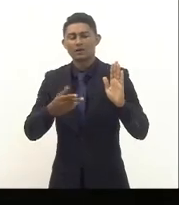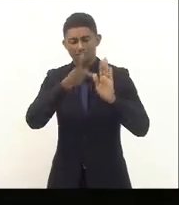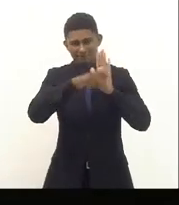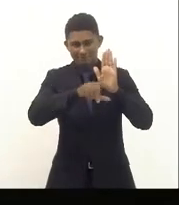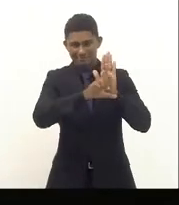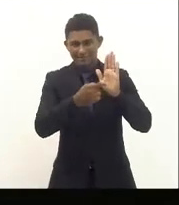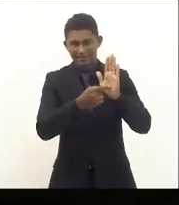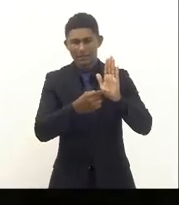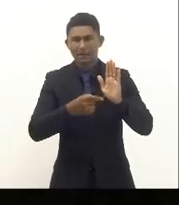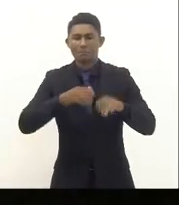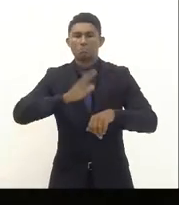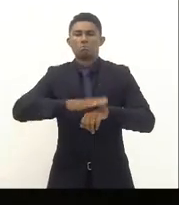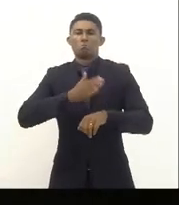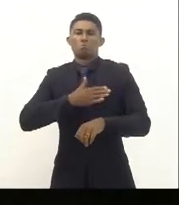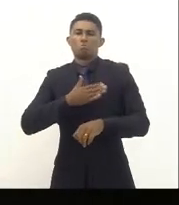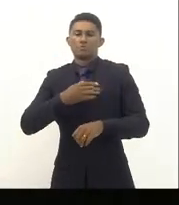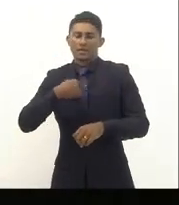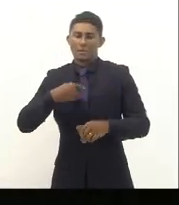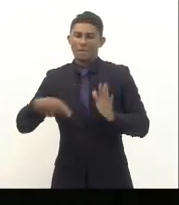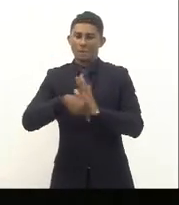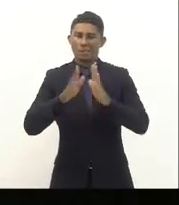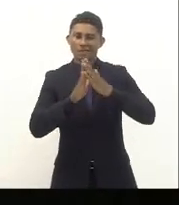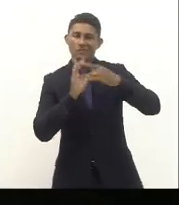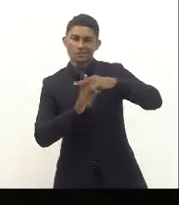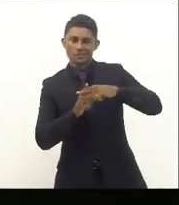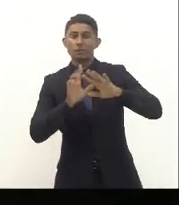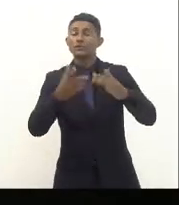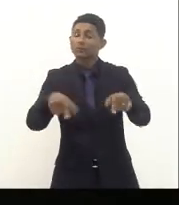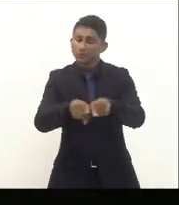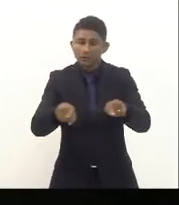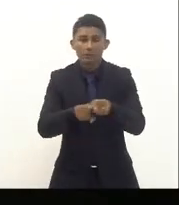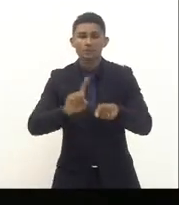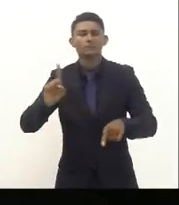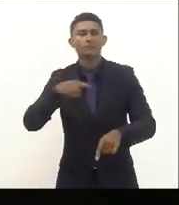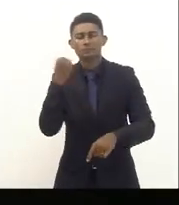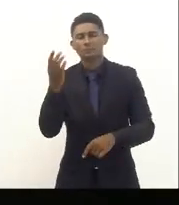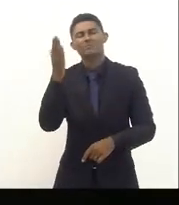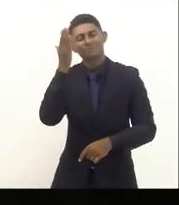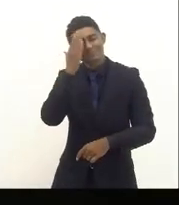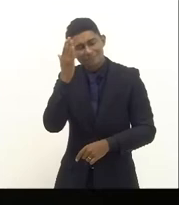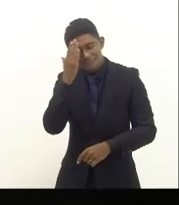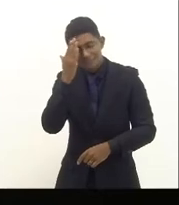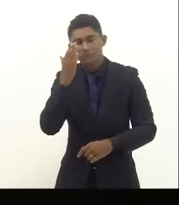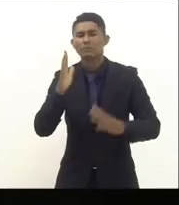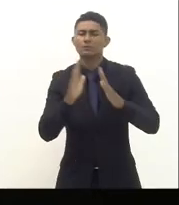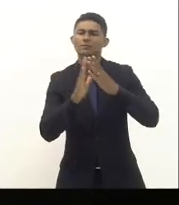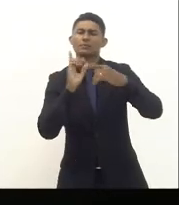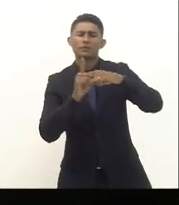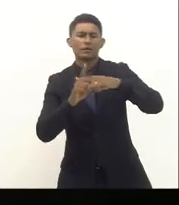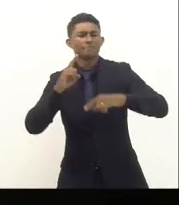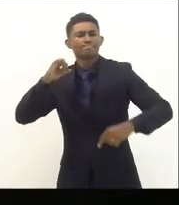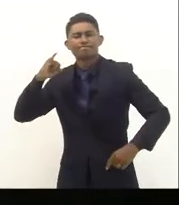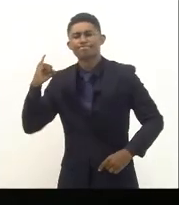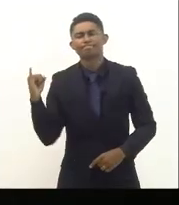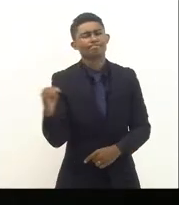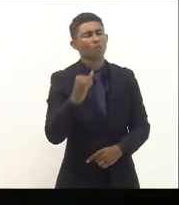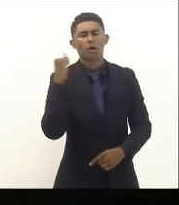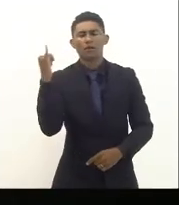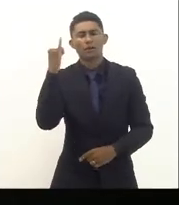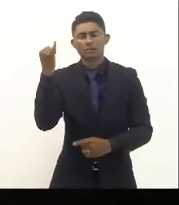não só minha Cristã Evangélica Mas de todos nós que entendemos o papel da igreja